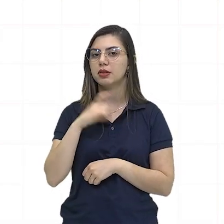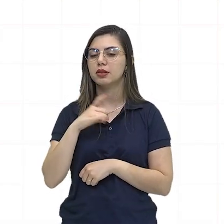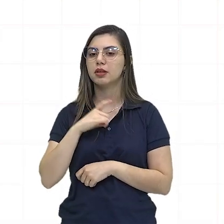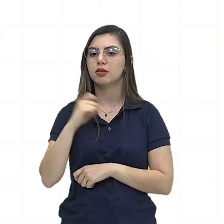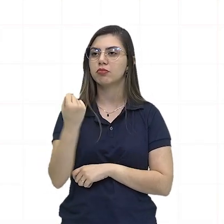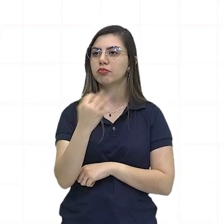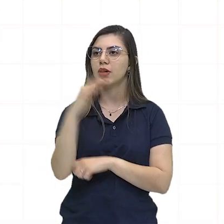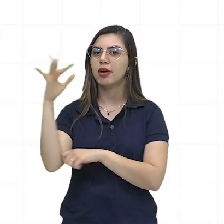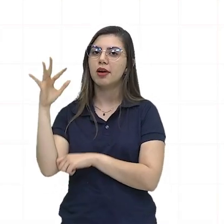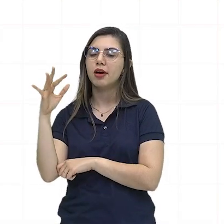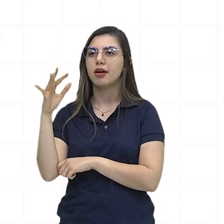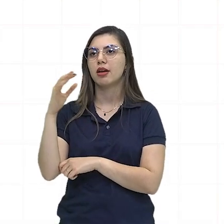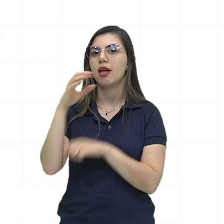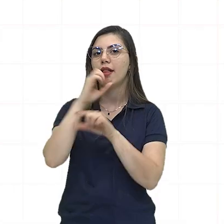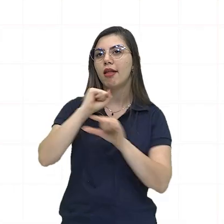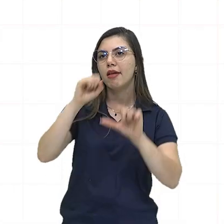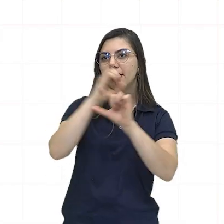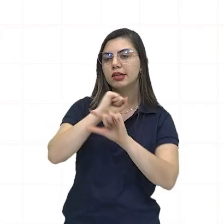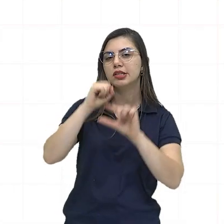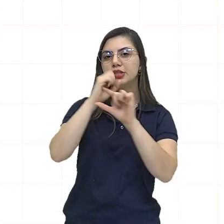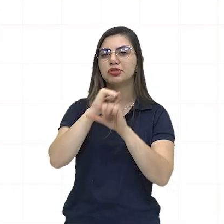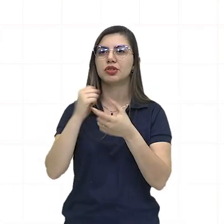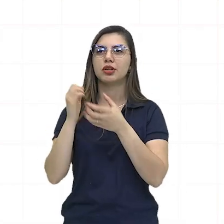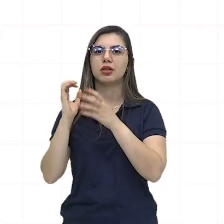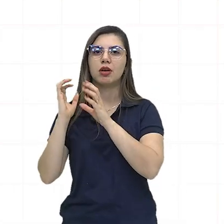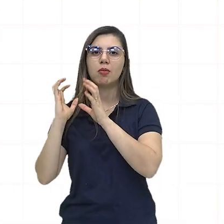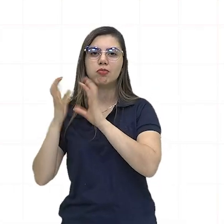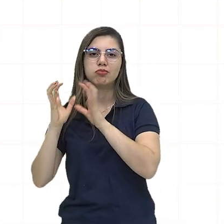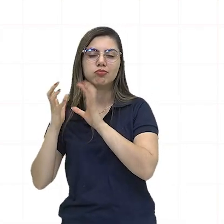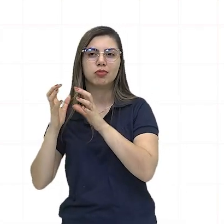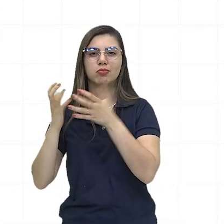árvores frutíferas, como laranjeira, cupuzeiro,